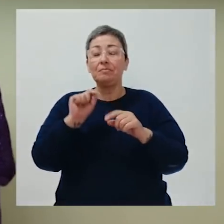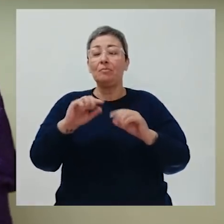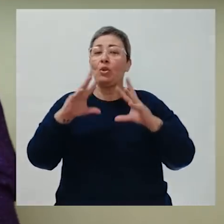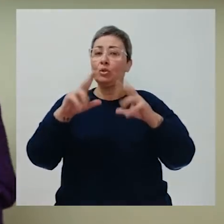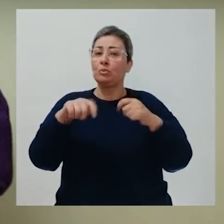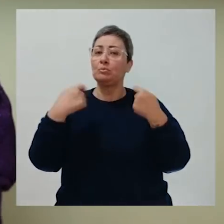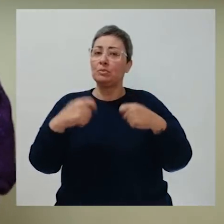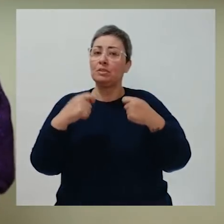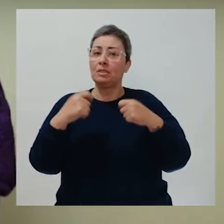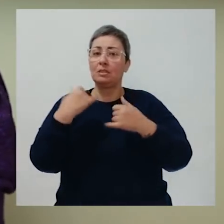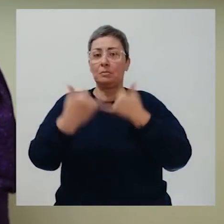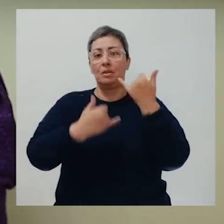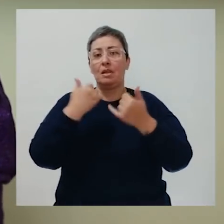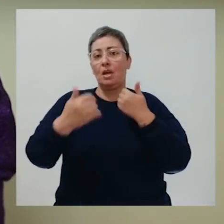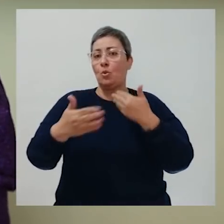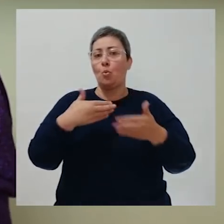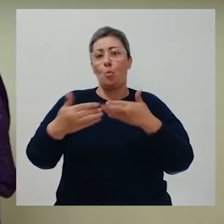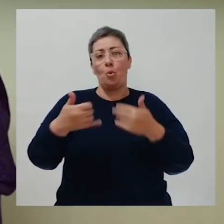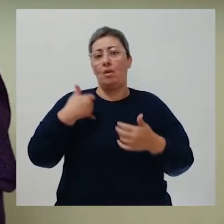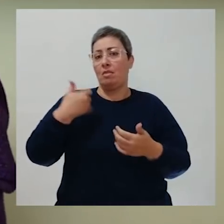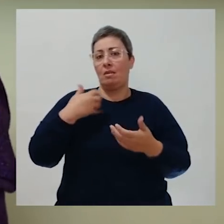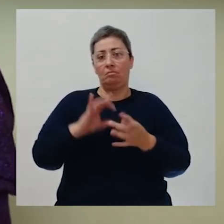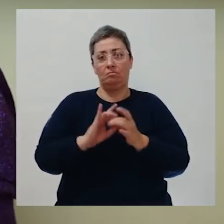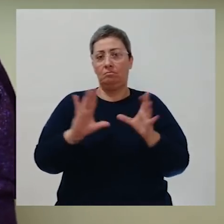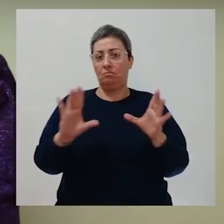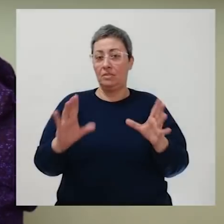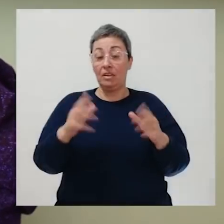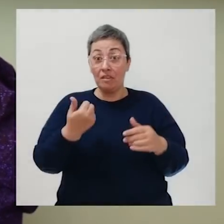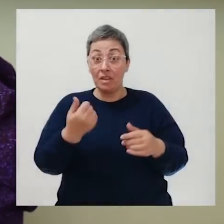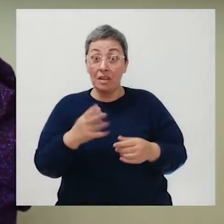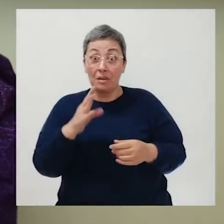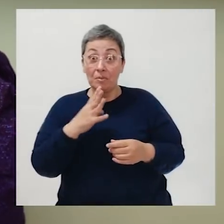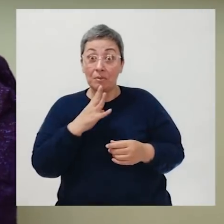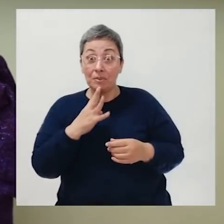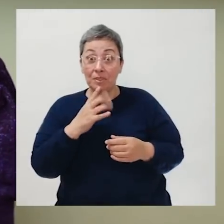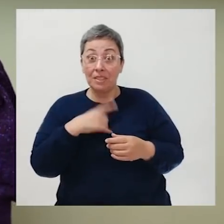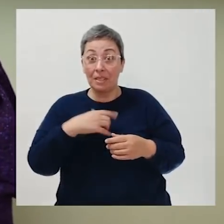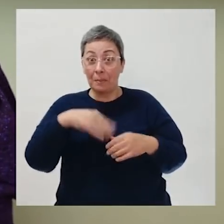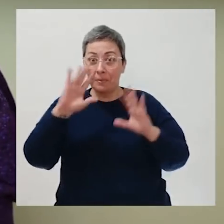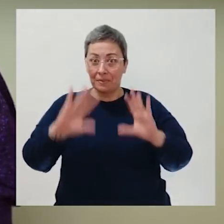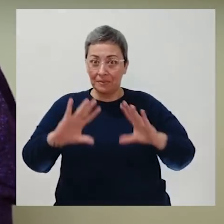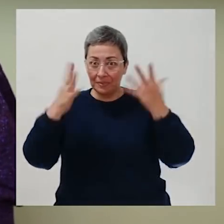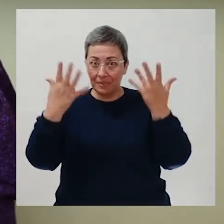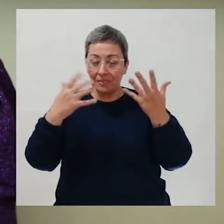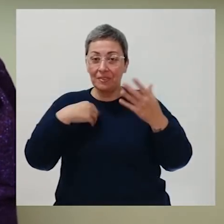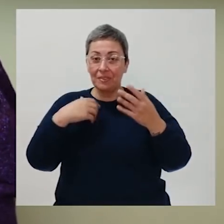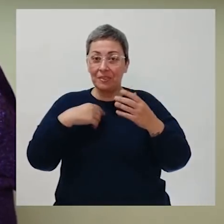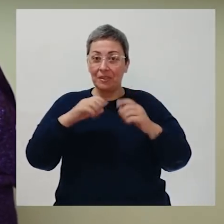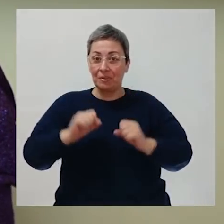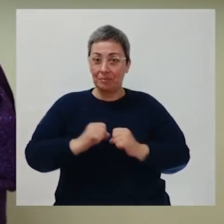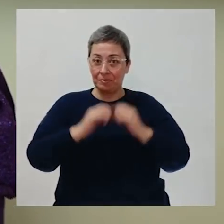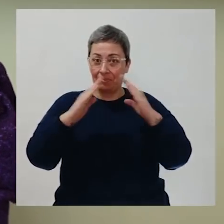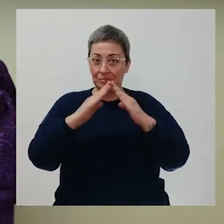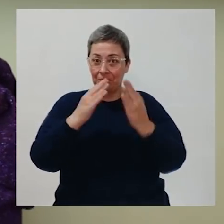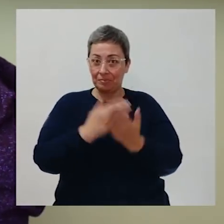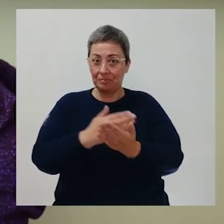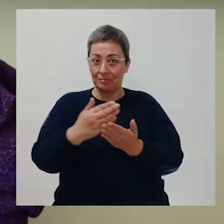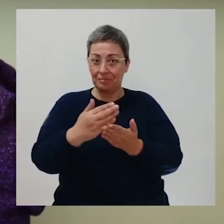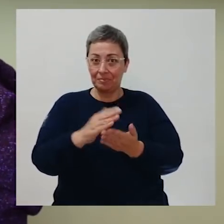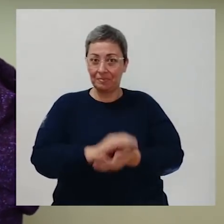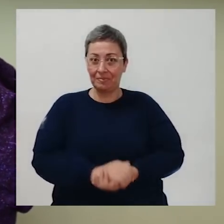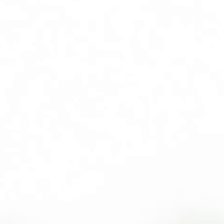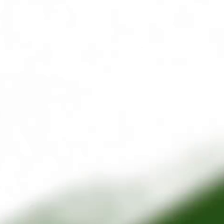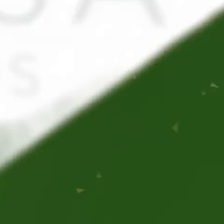sim. Todo mundo deve brincar, independente de sua idade. Vamos descobrir mais sobre essa festa? O programa